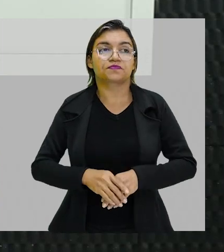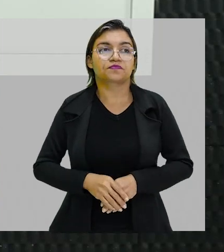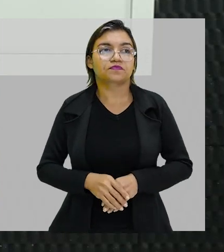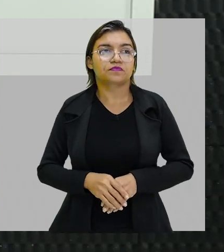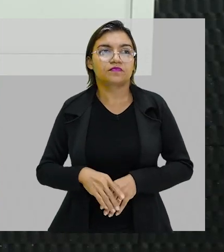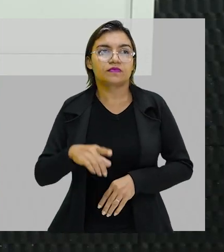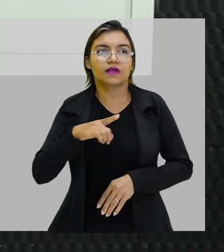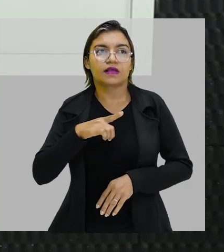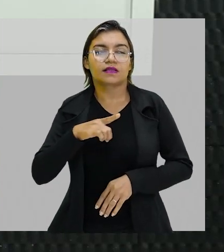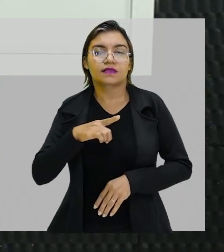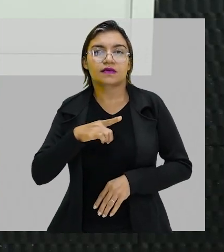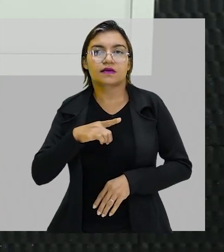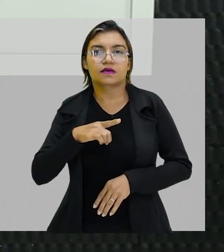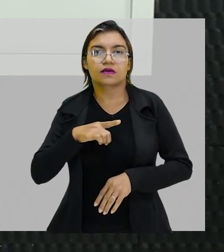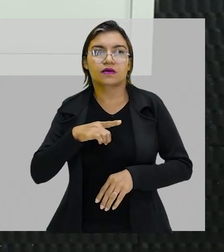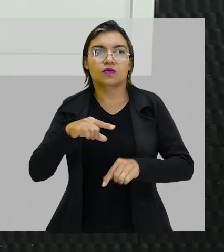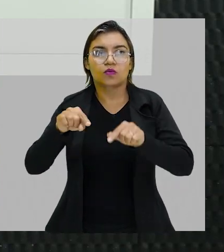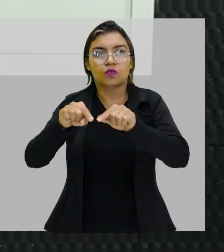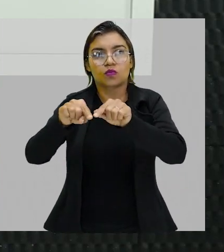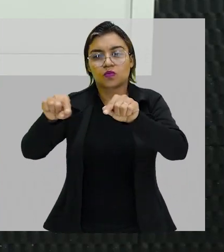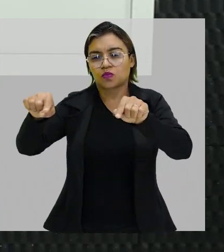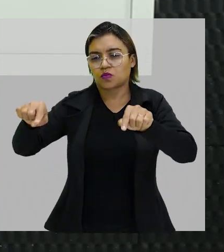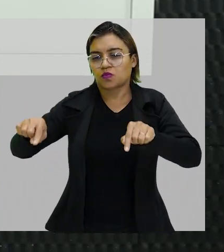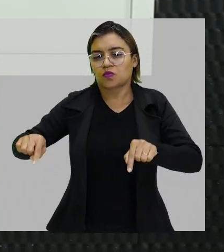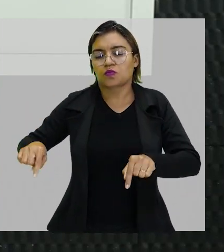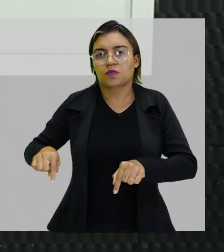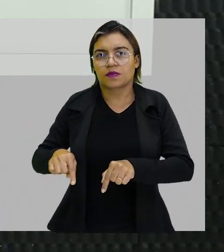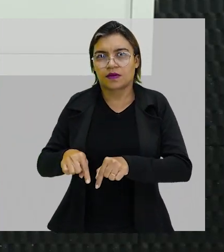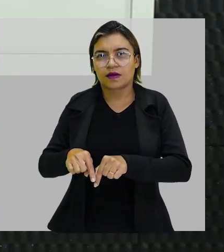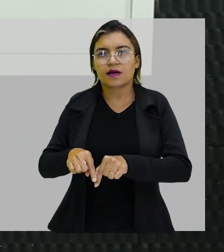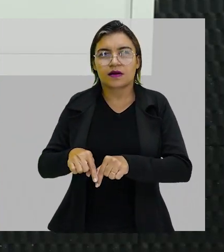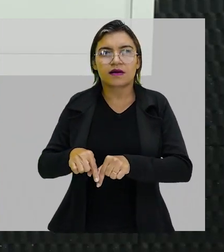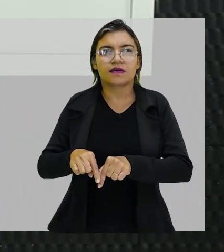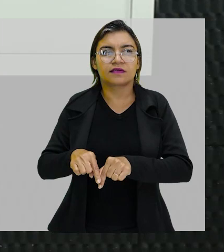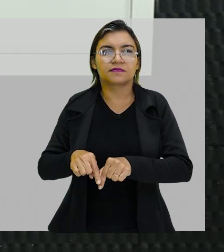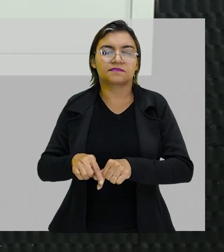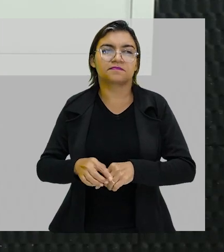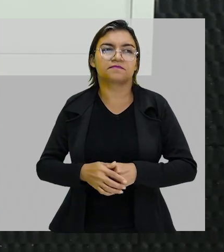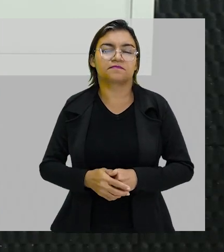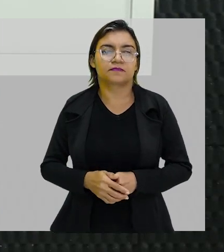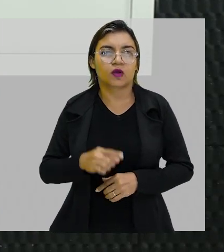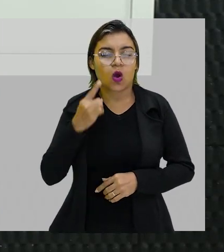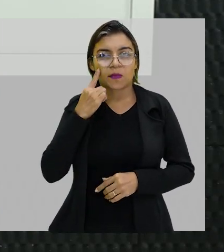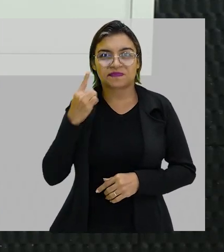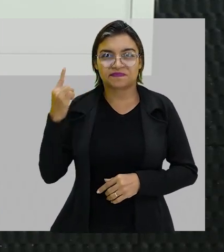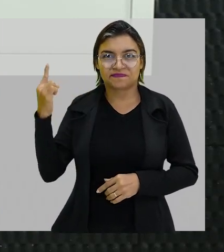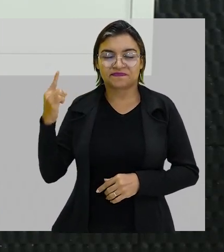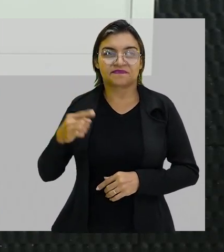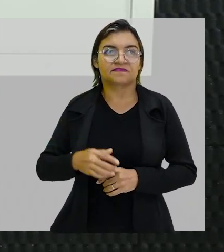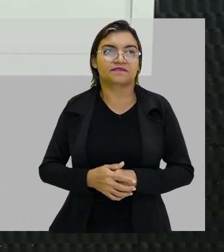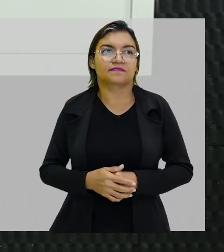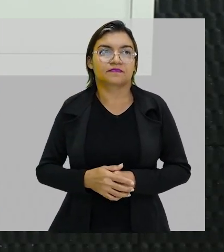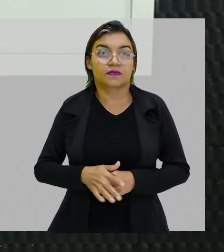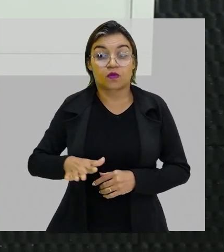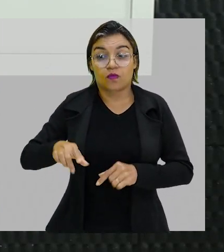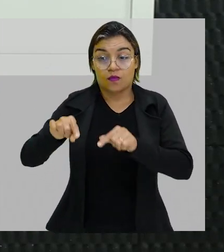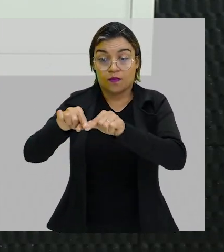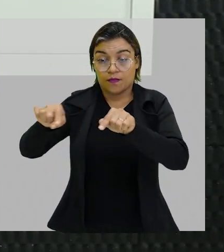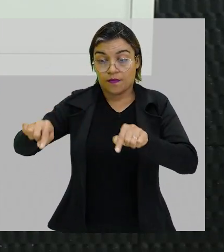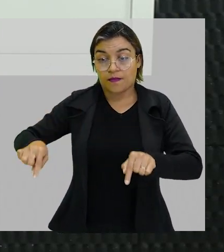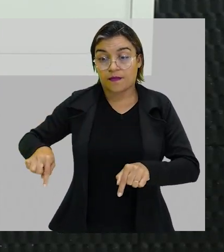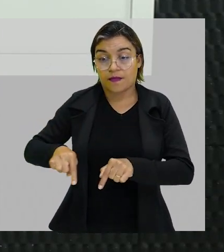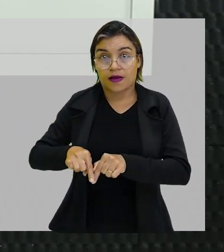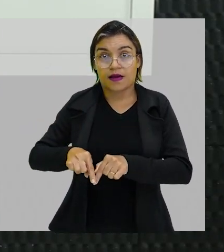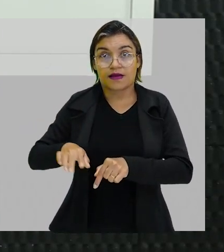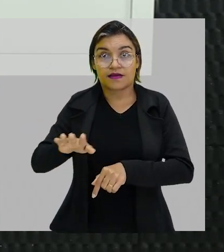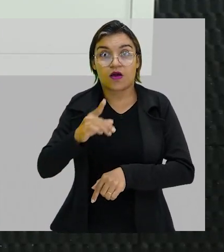uma área qualquer. Sei lá, vamos desenhar aqui um corpo qualquer. Pronto. Então esta área aqui, vou chamar aqui de área